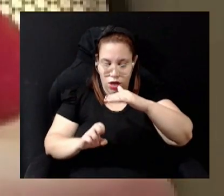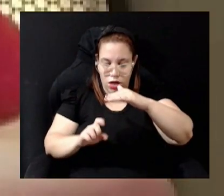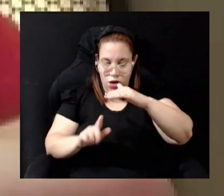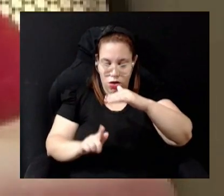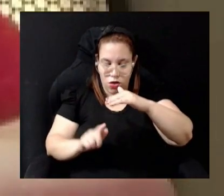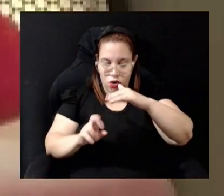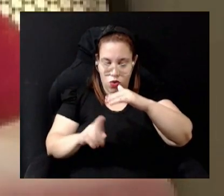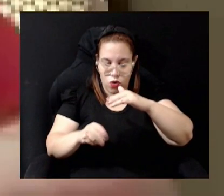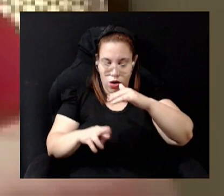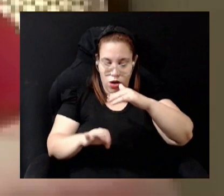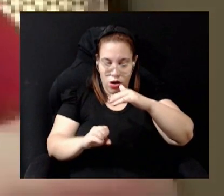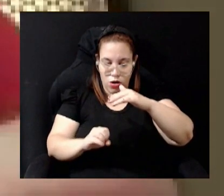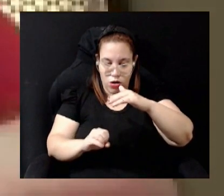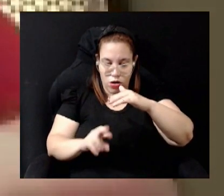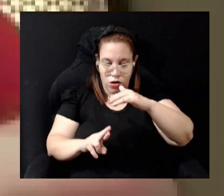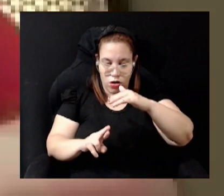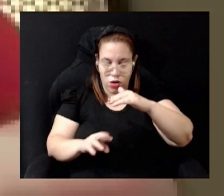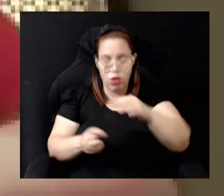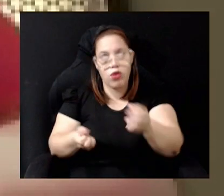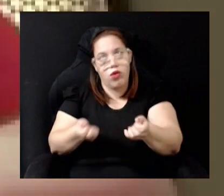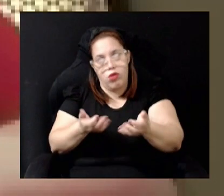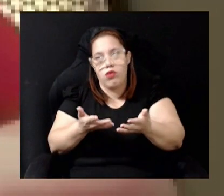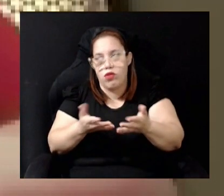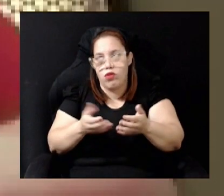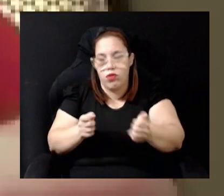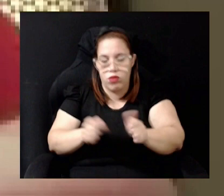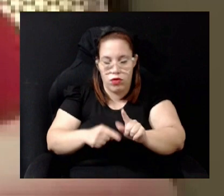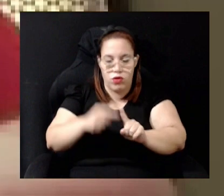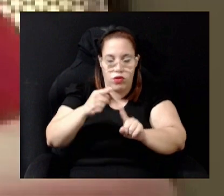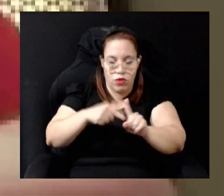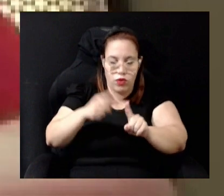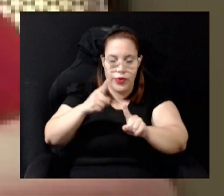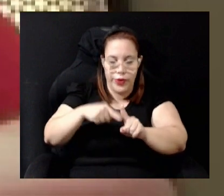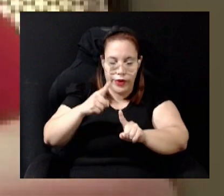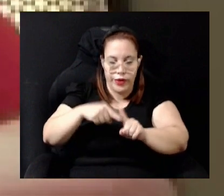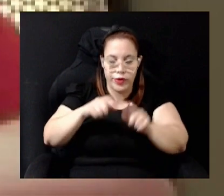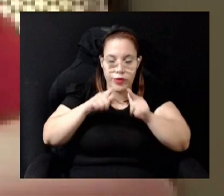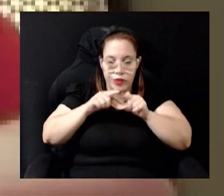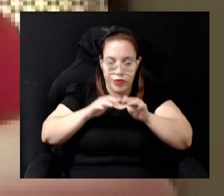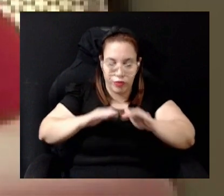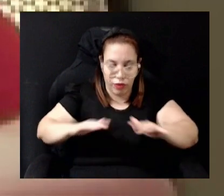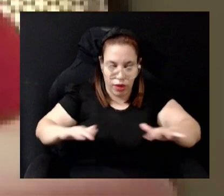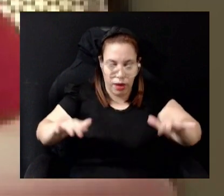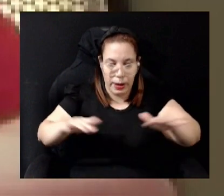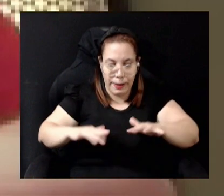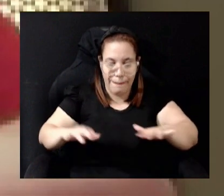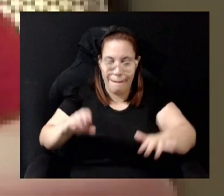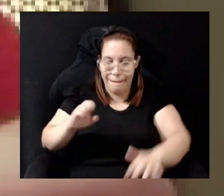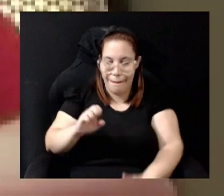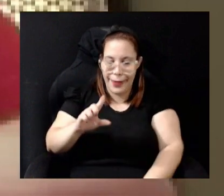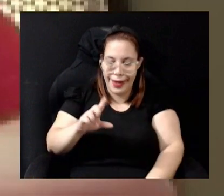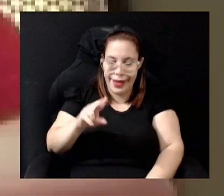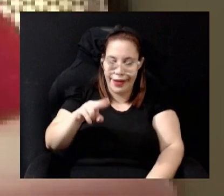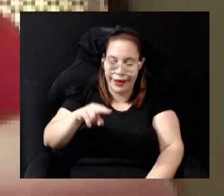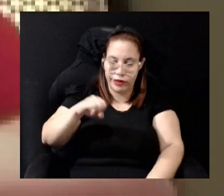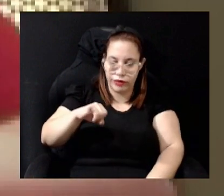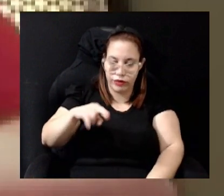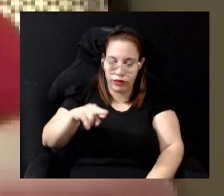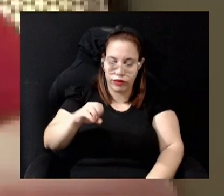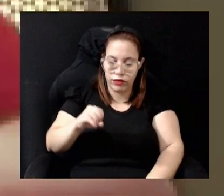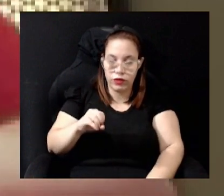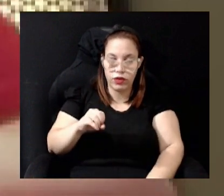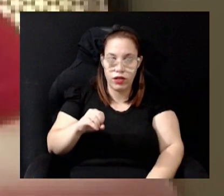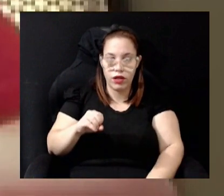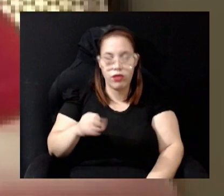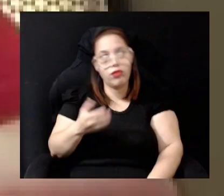um efeito porque o aquecimento das águas, né, é favorecido pelo El Niño, mas também a época, né, nós estamos